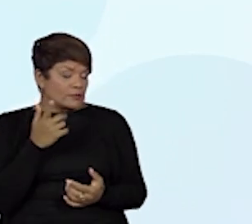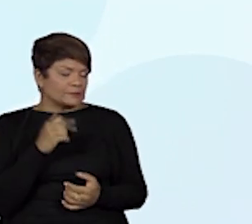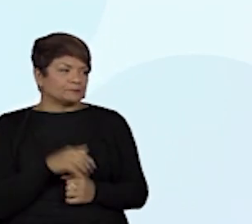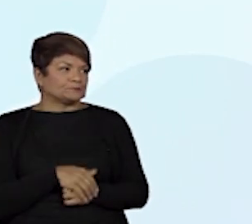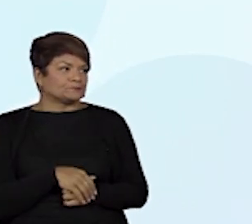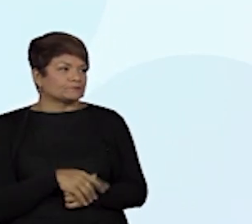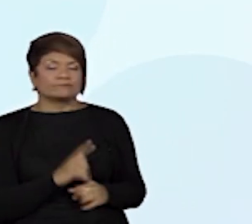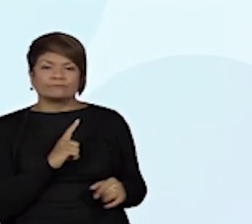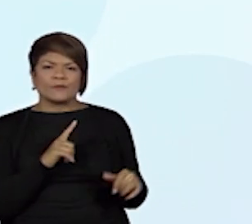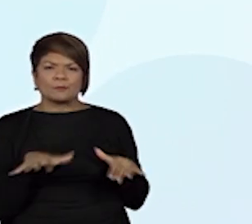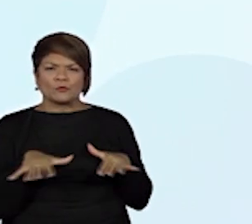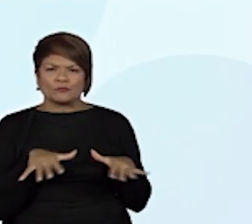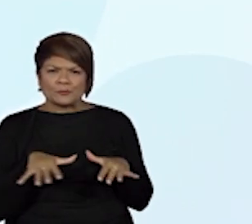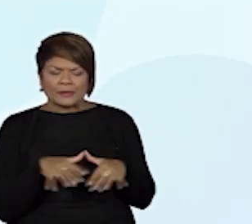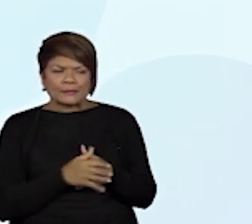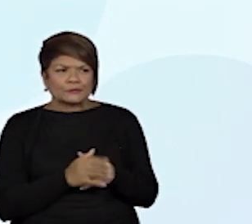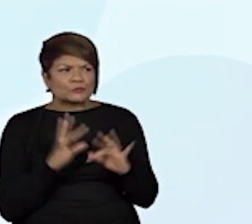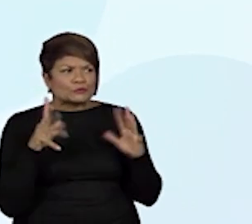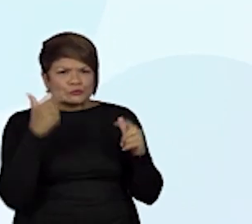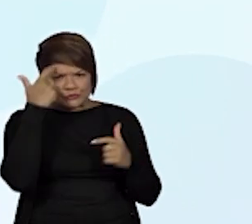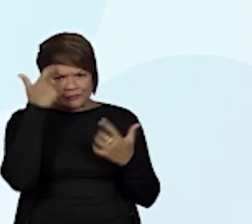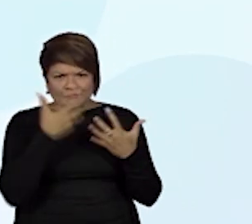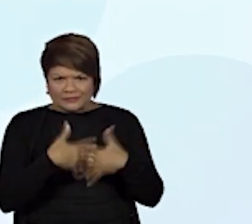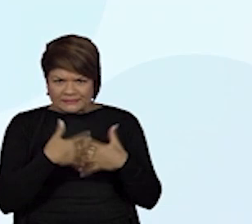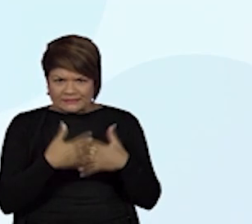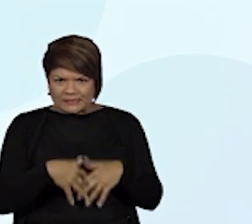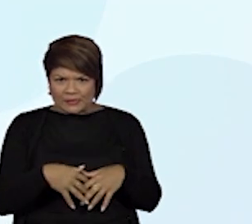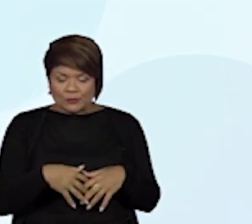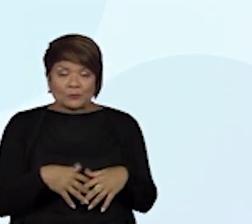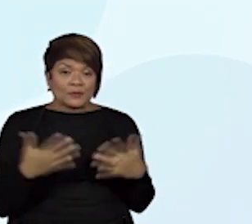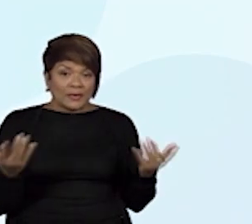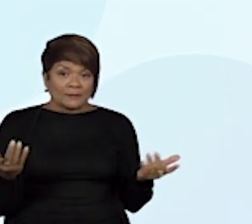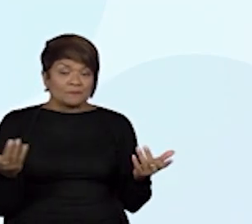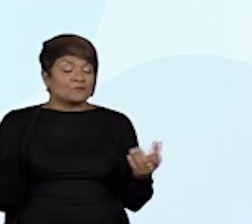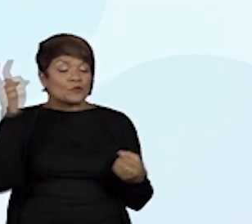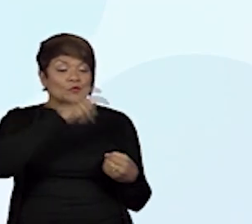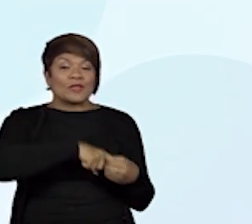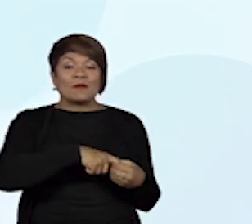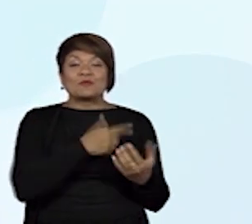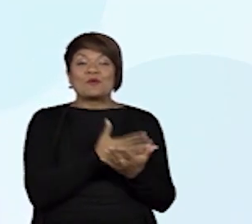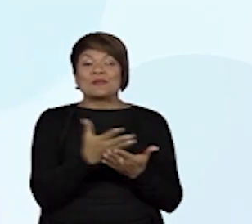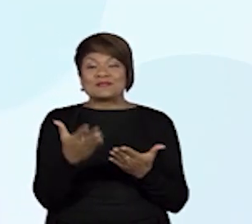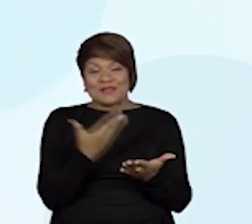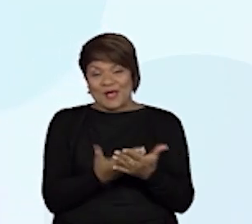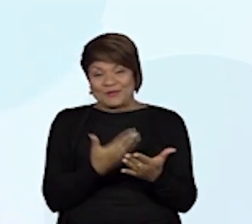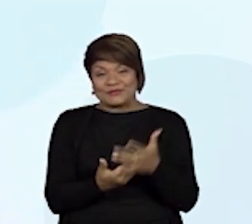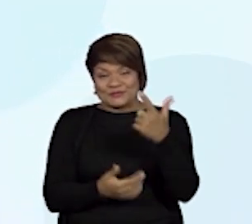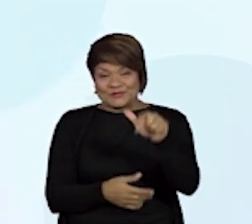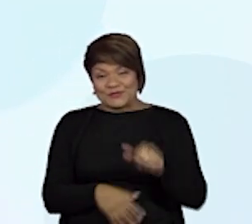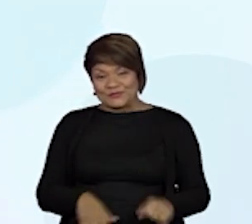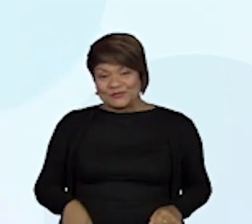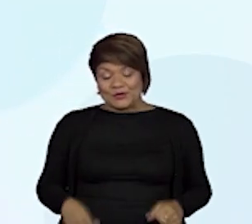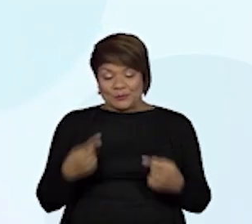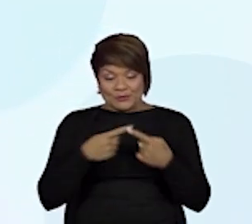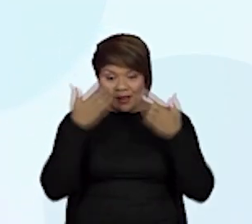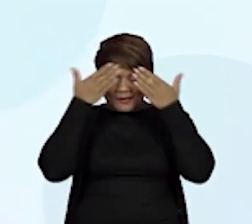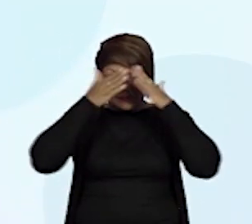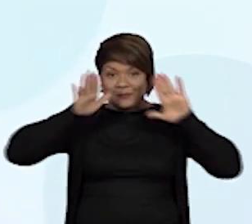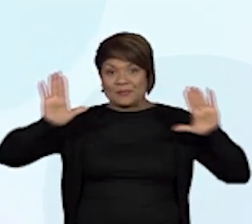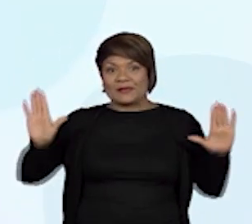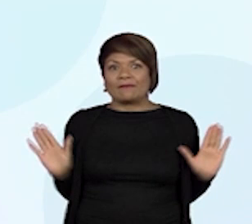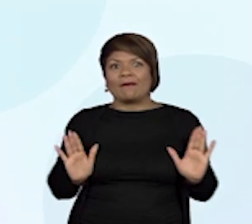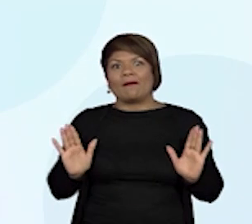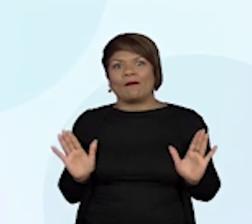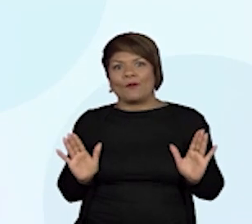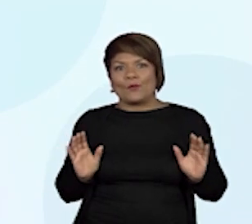esse movimento aí de reflexão para chegar no início da aula de novo. Até porque a gente ampliou um olhar que